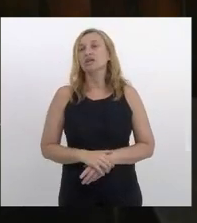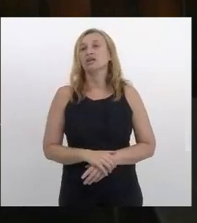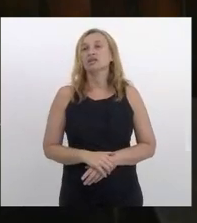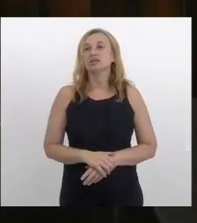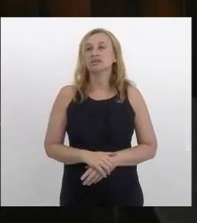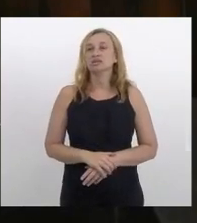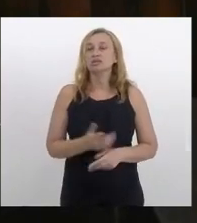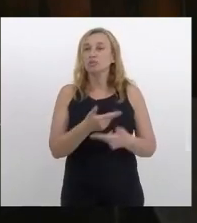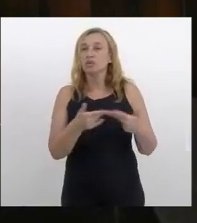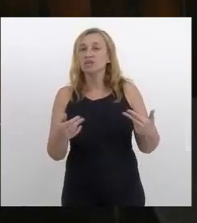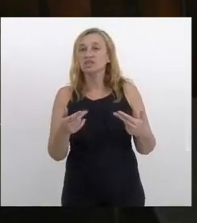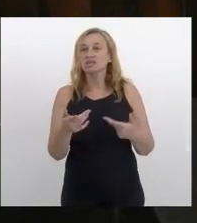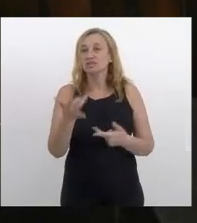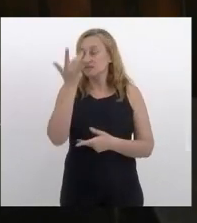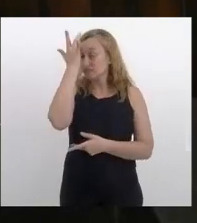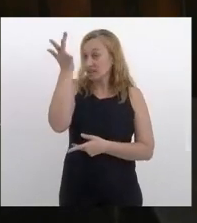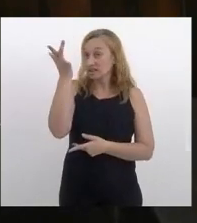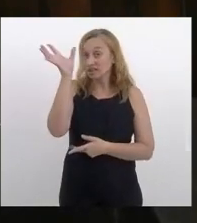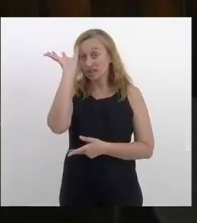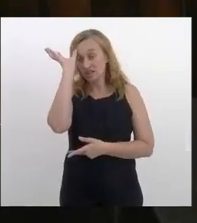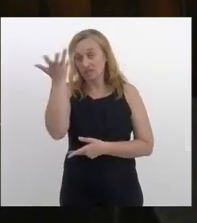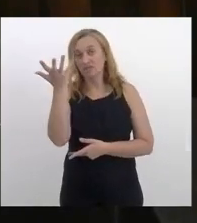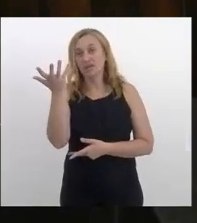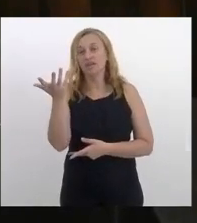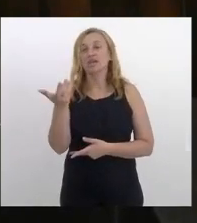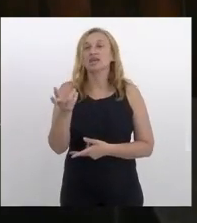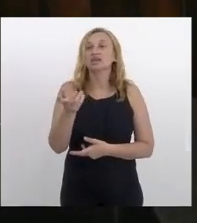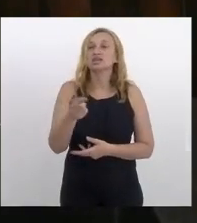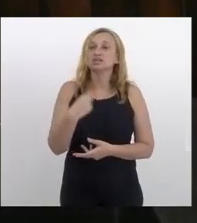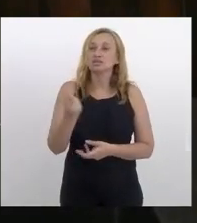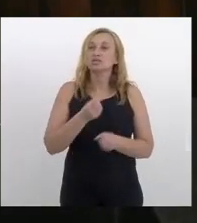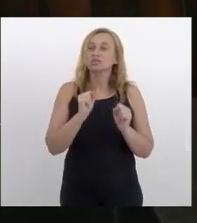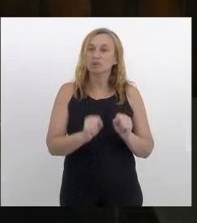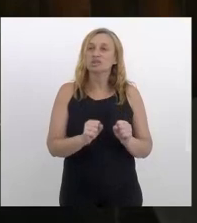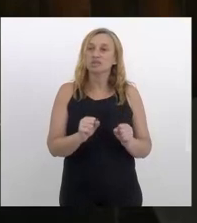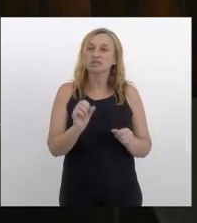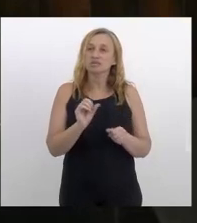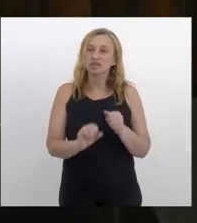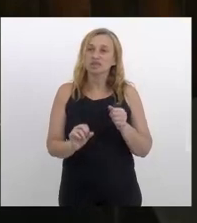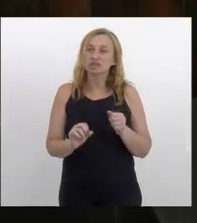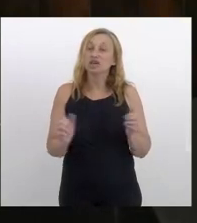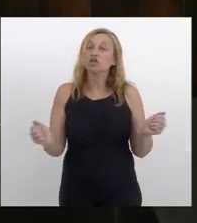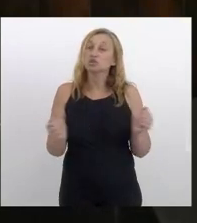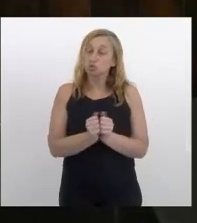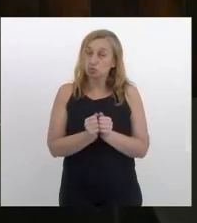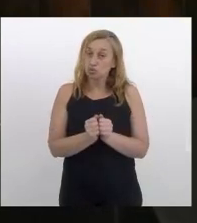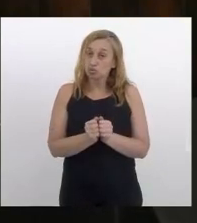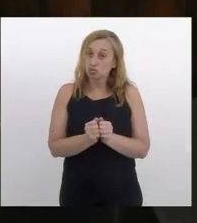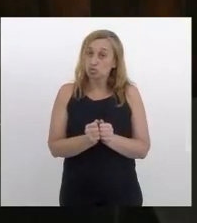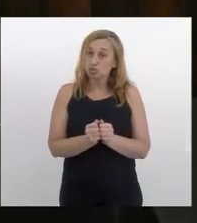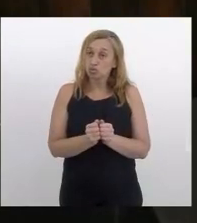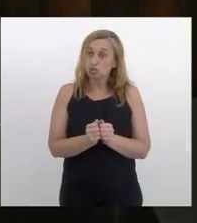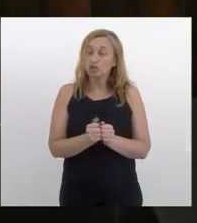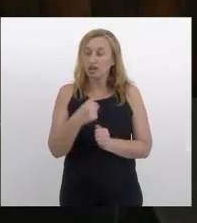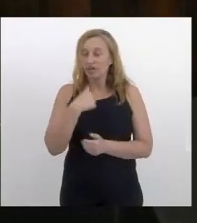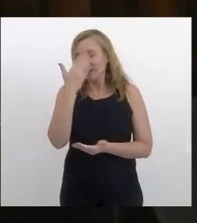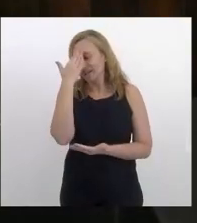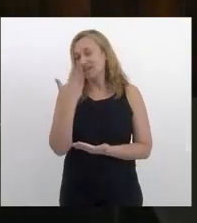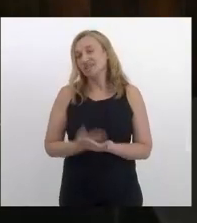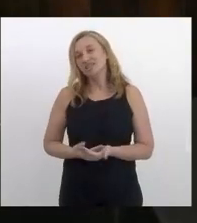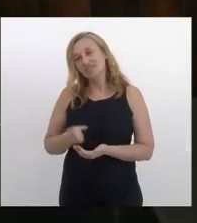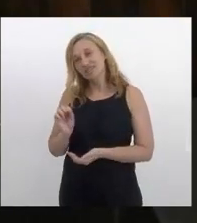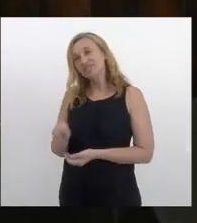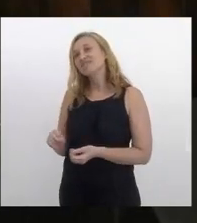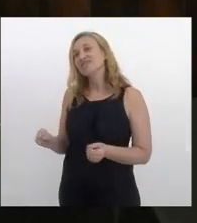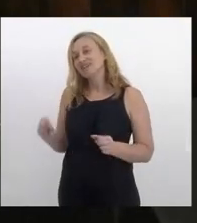soluções fáceis, práticas, desde que possamos fazê-las juntos. E eu acredito que